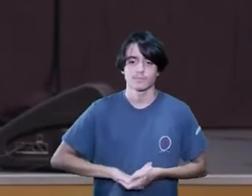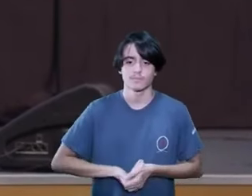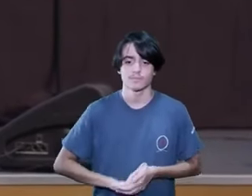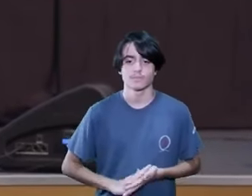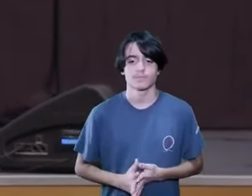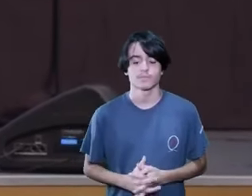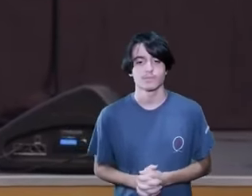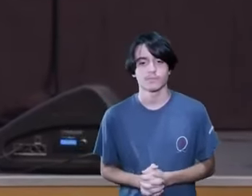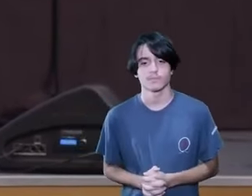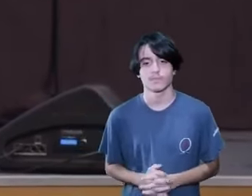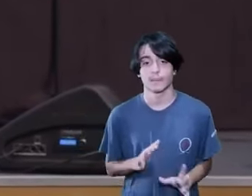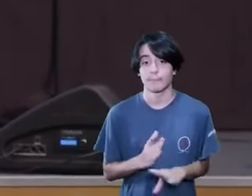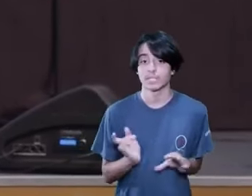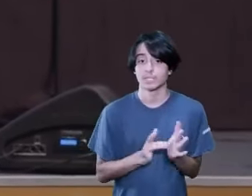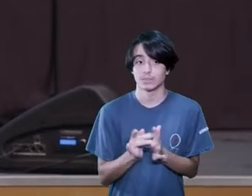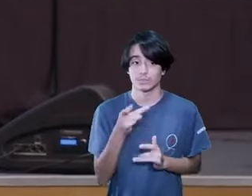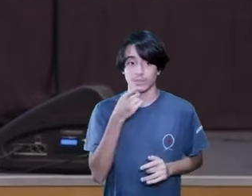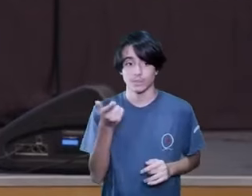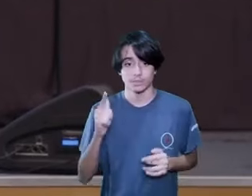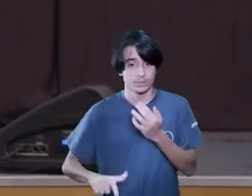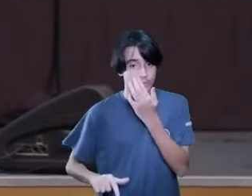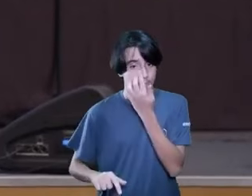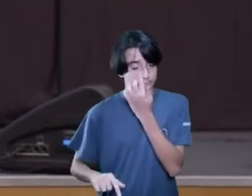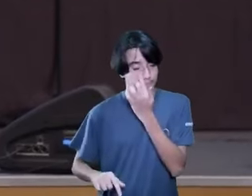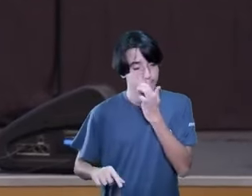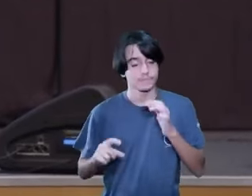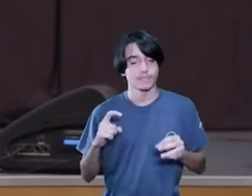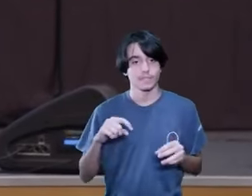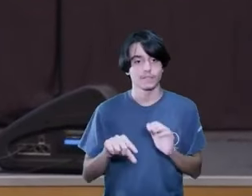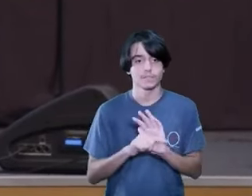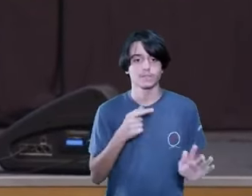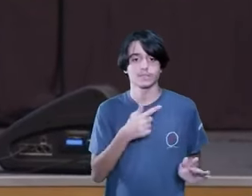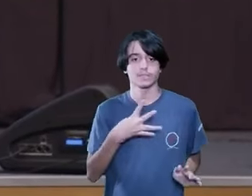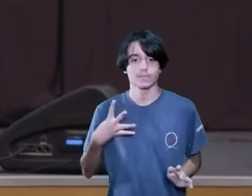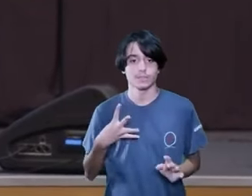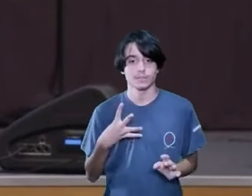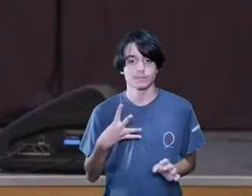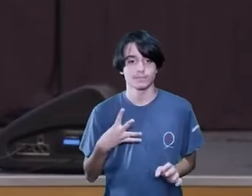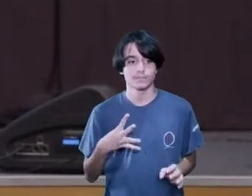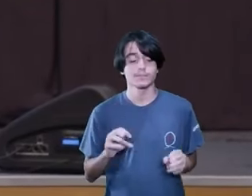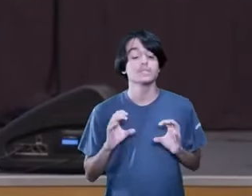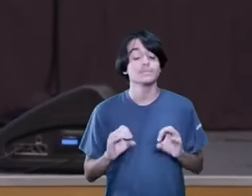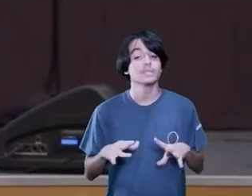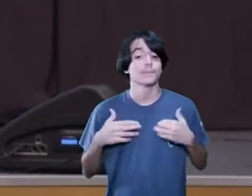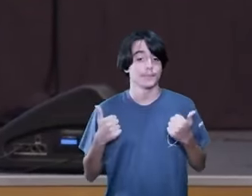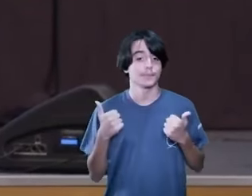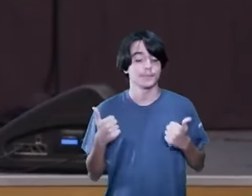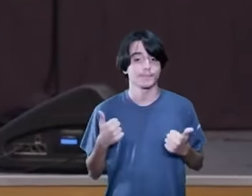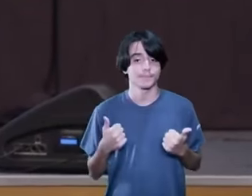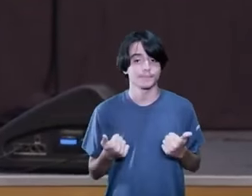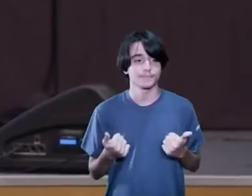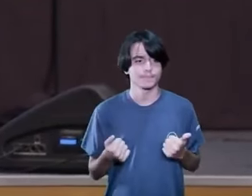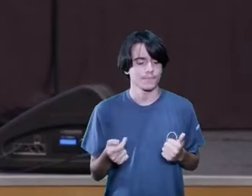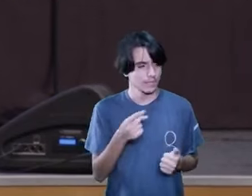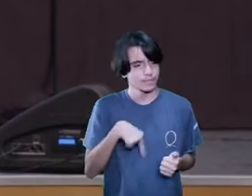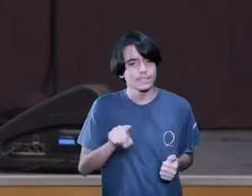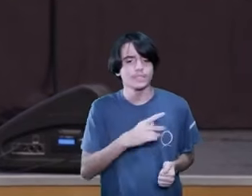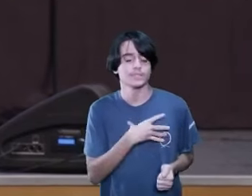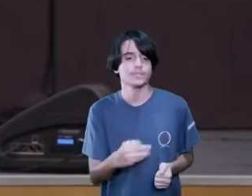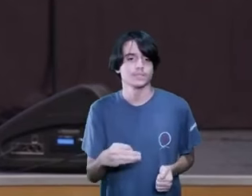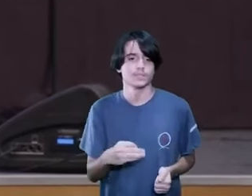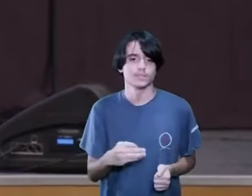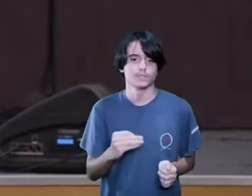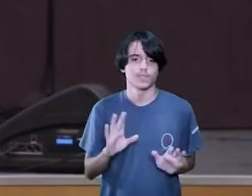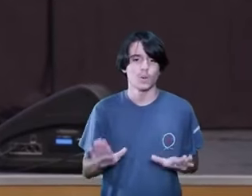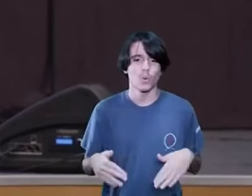Mas Jesus, tornando a falar, disse-lhes, versículo 24, ele explica melhor: filhos,